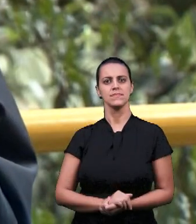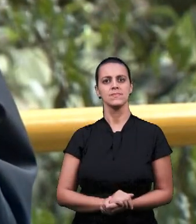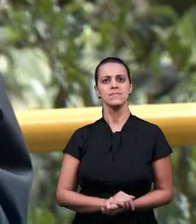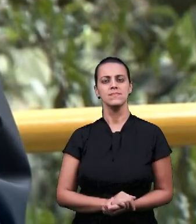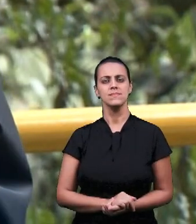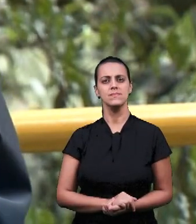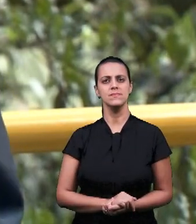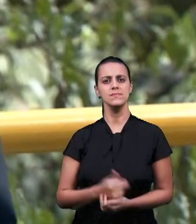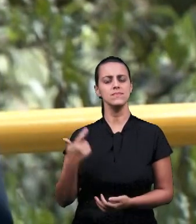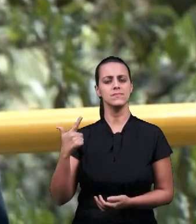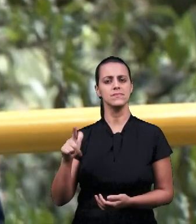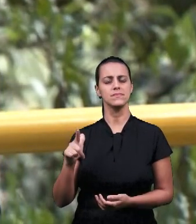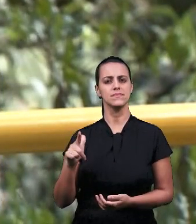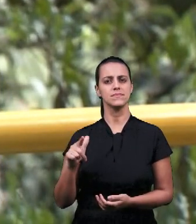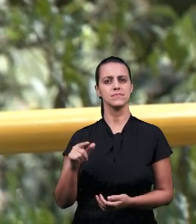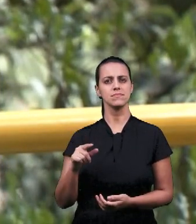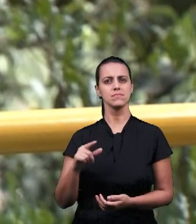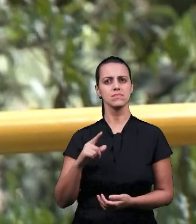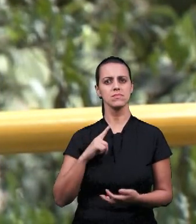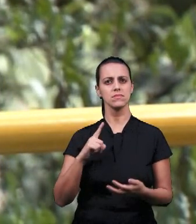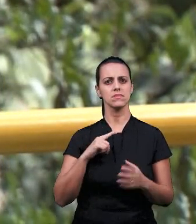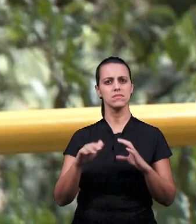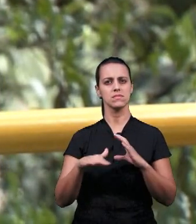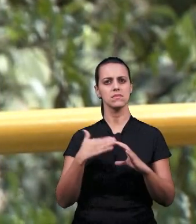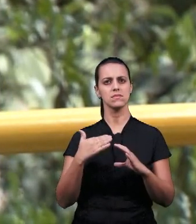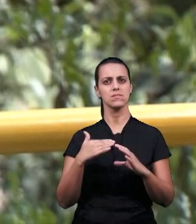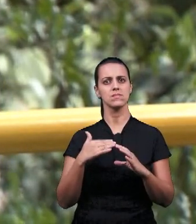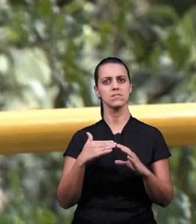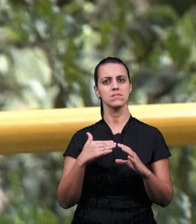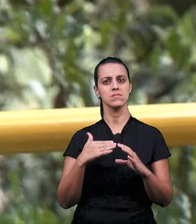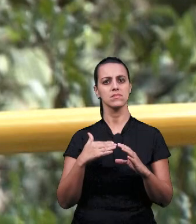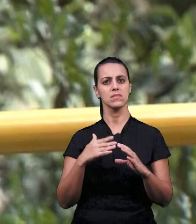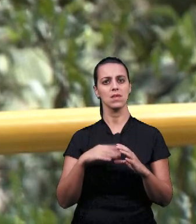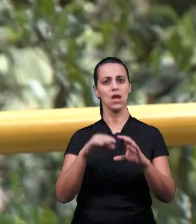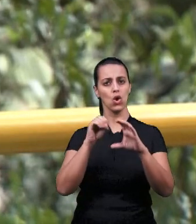um outro detalhe aqui, da Globo.